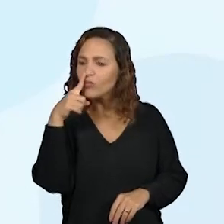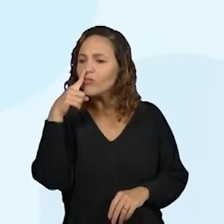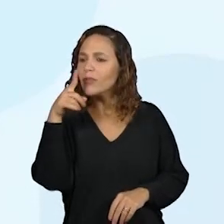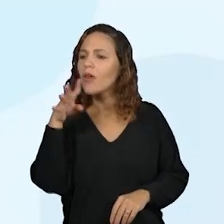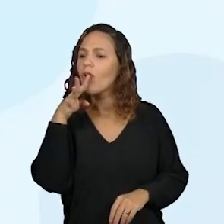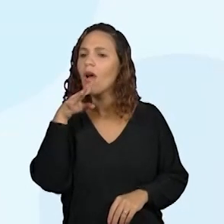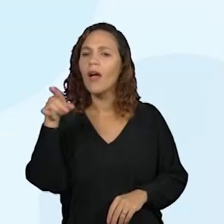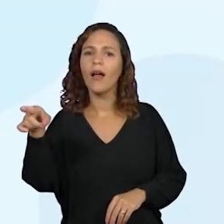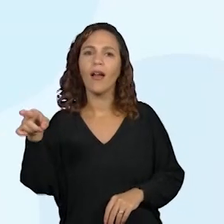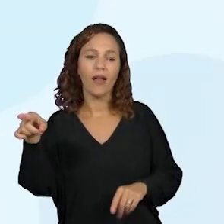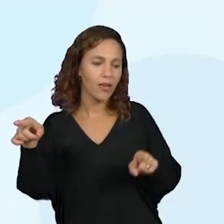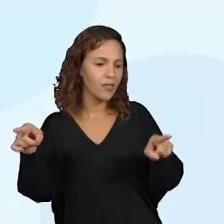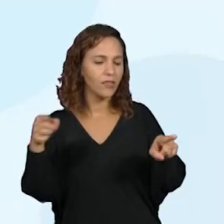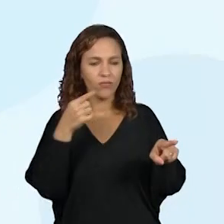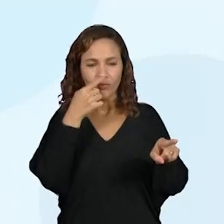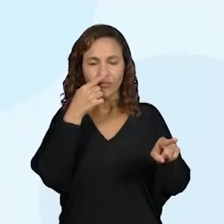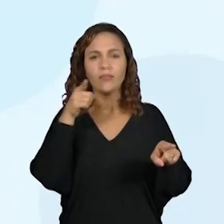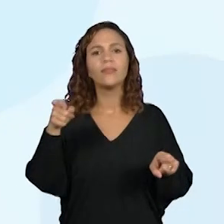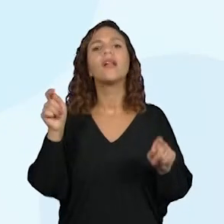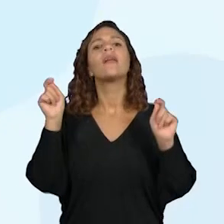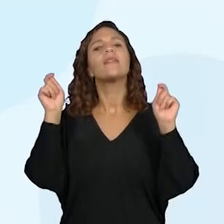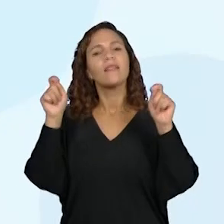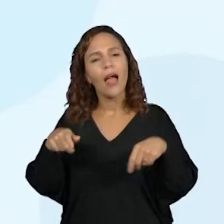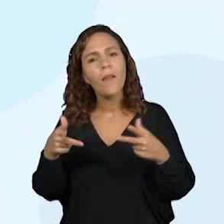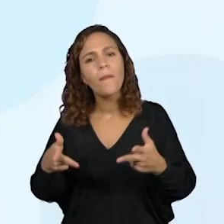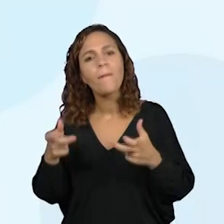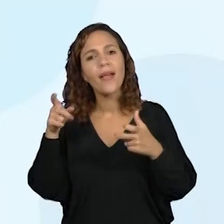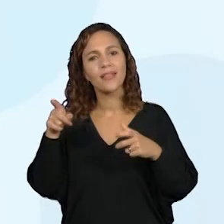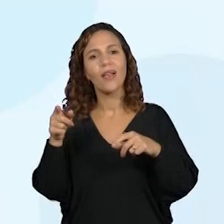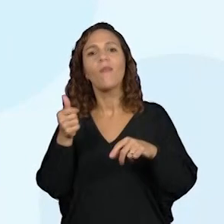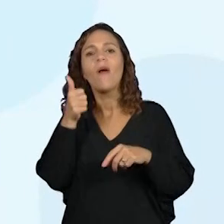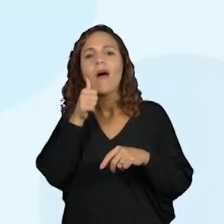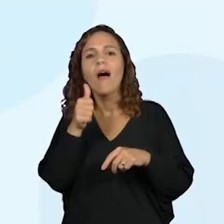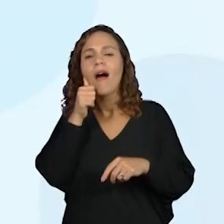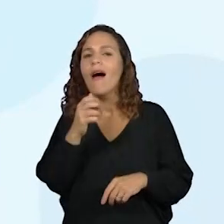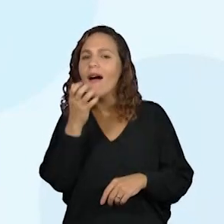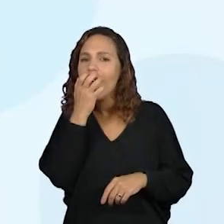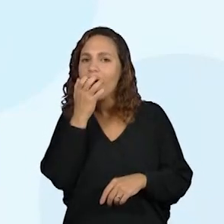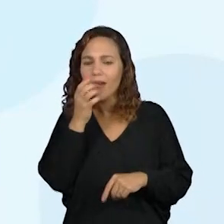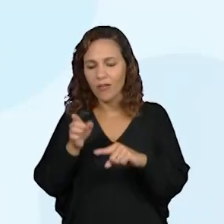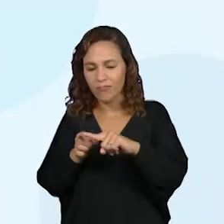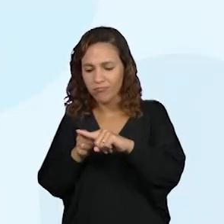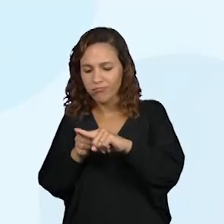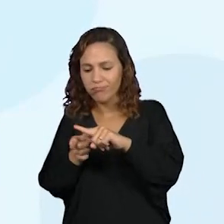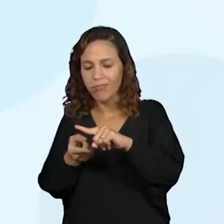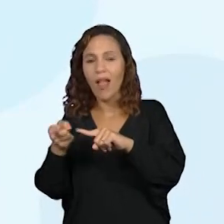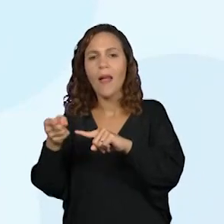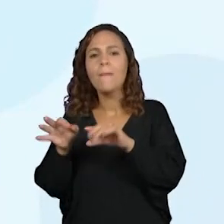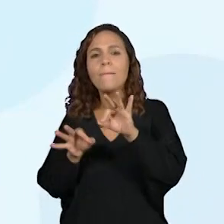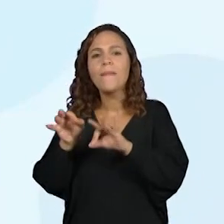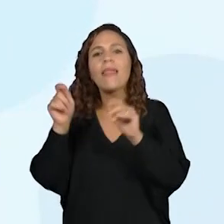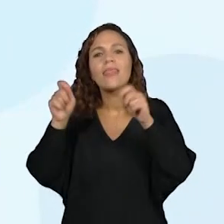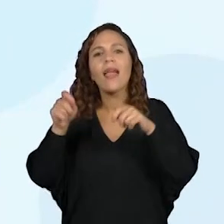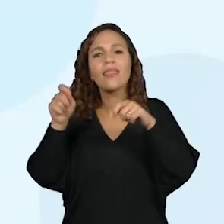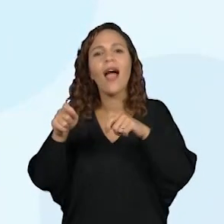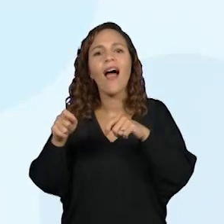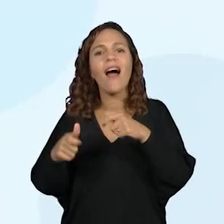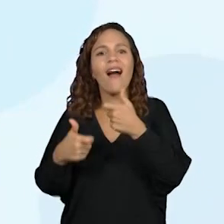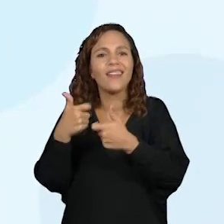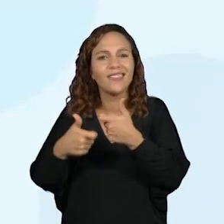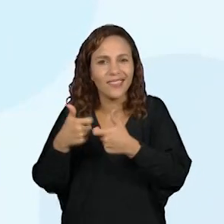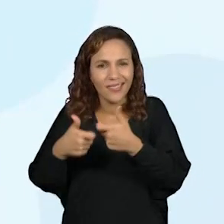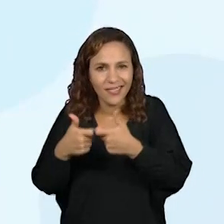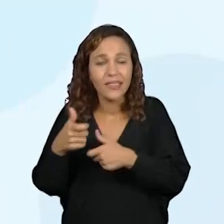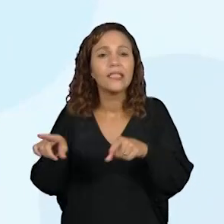identificam quando uma cadela está no cio ou a mensagem da urina em determinado local demarcado